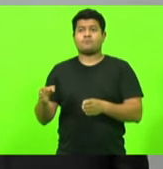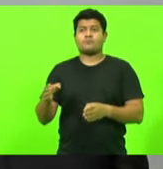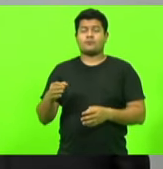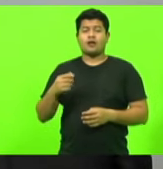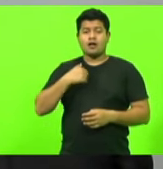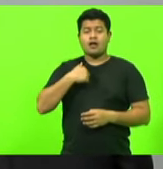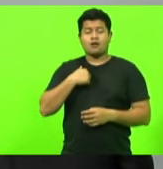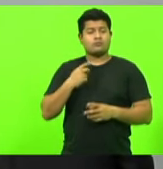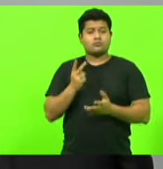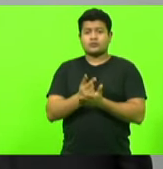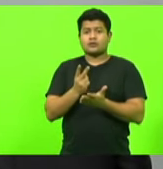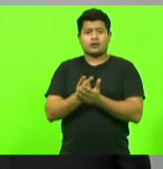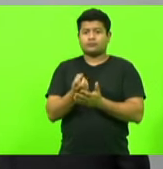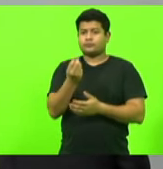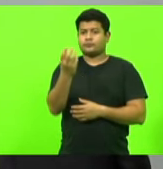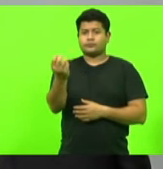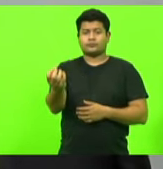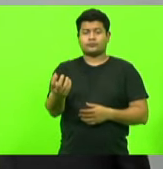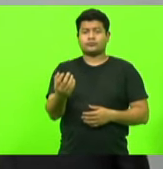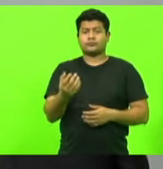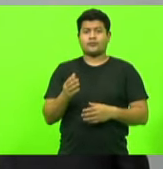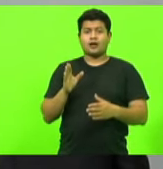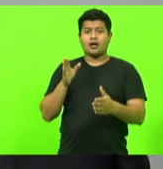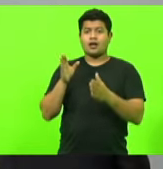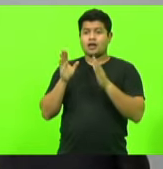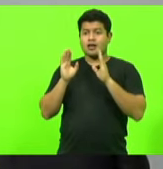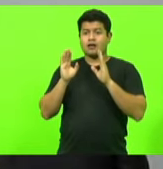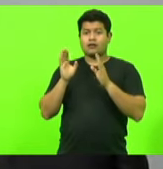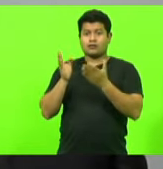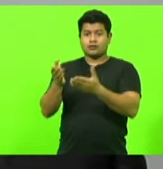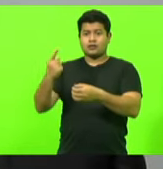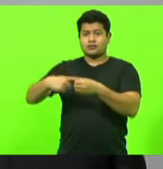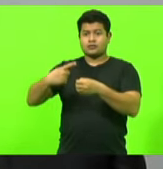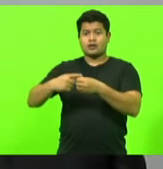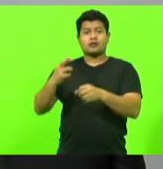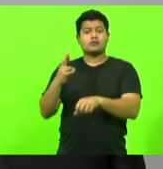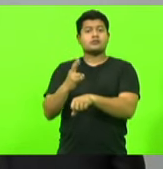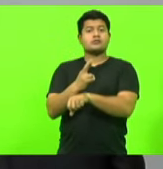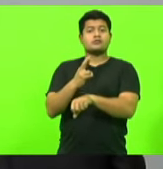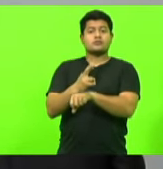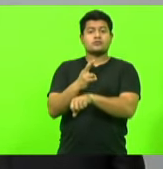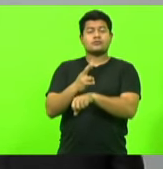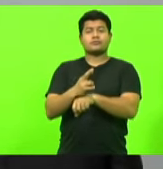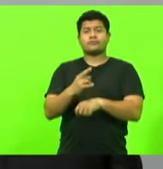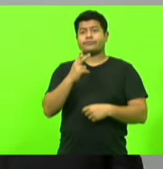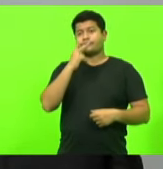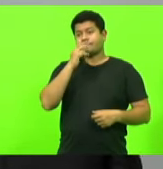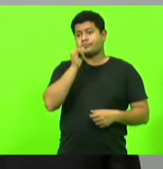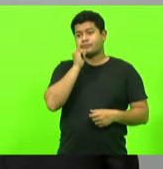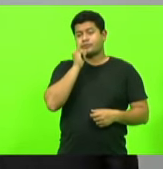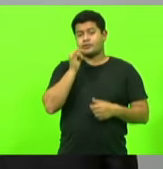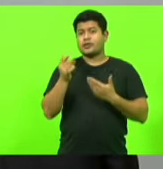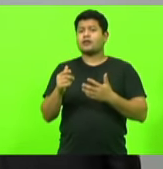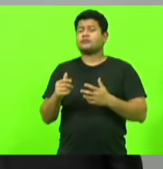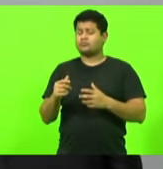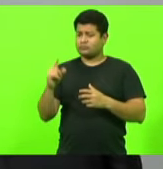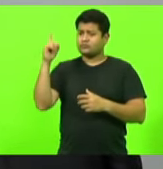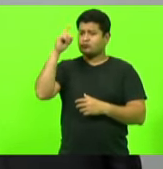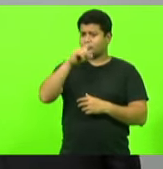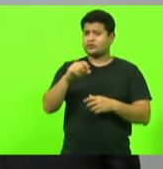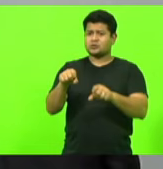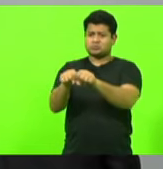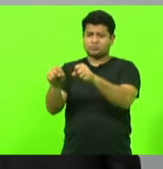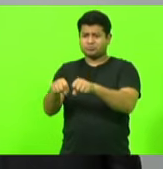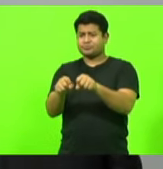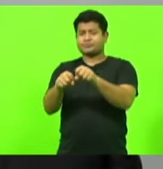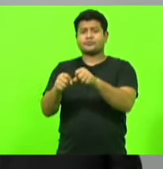passo, indo a direção a Rio do Sul, por exemplo, está bem complicado. Então é importante também, além